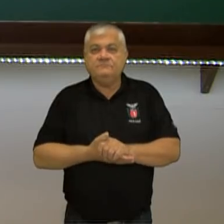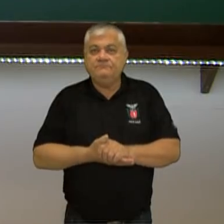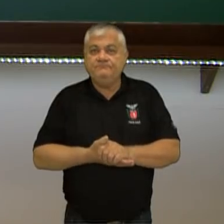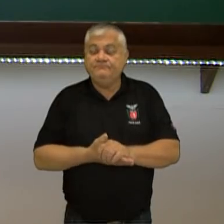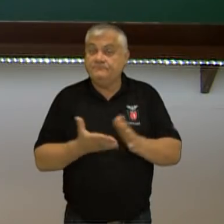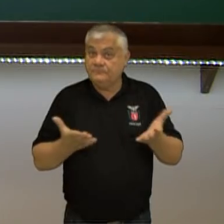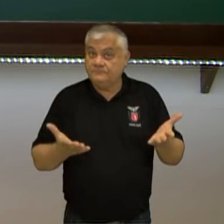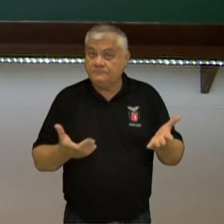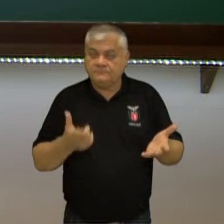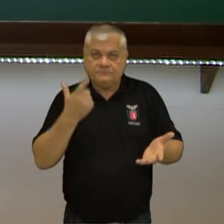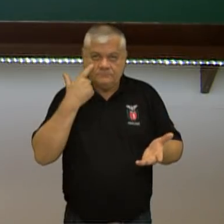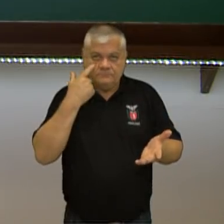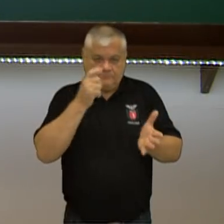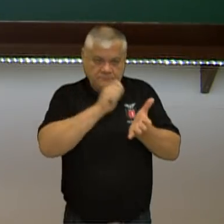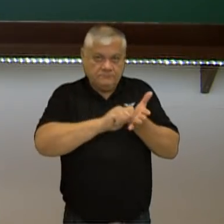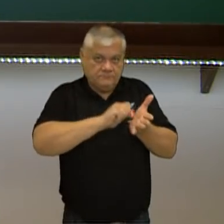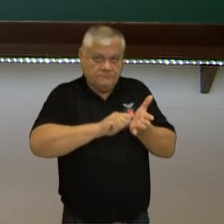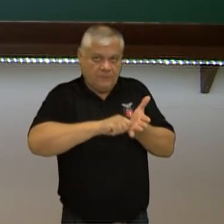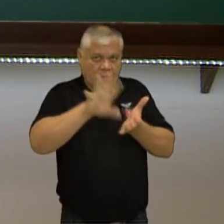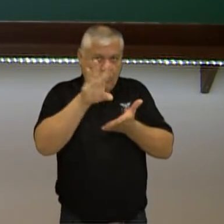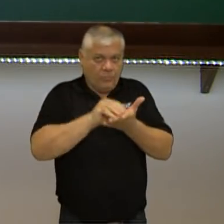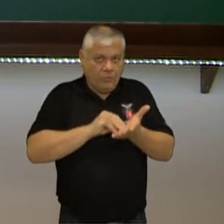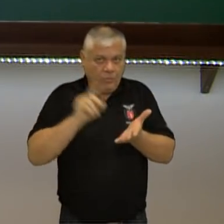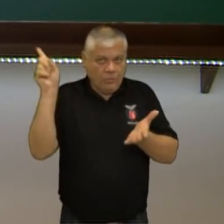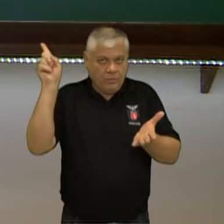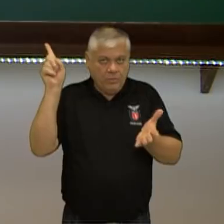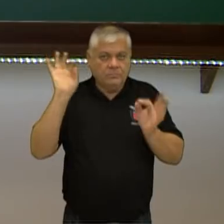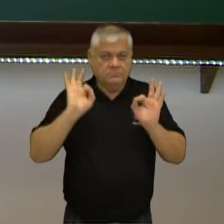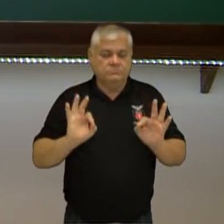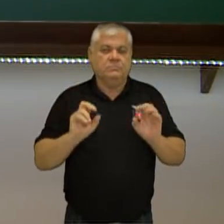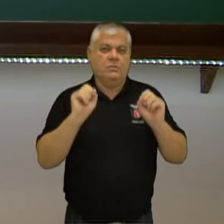Então, pessoal, vamos que vamos. Anotou tudo? Então, vamos lá.